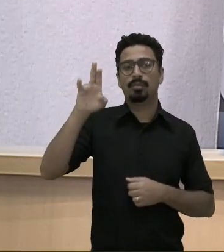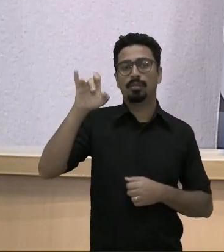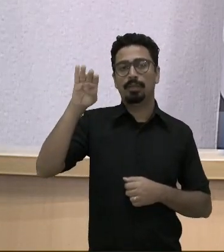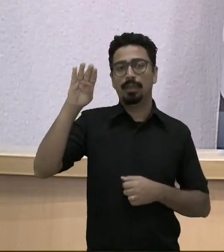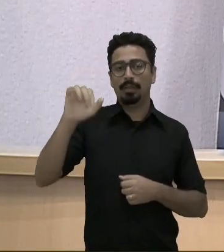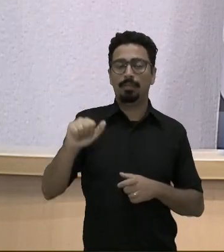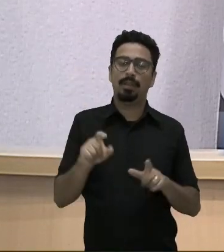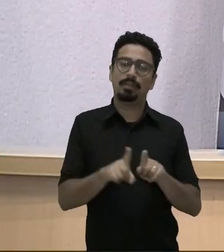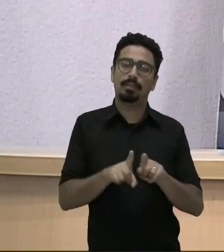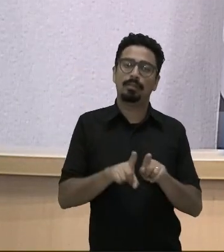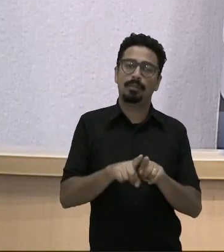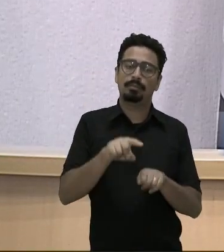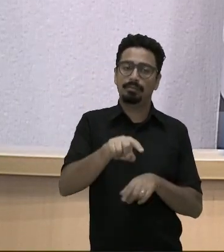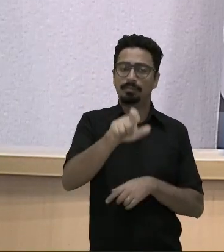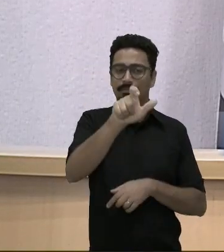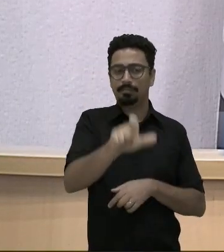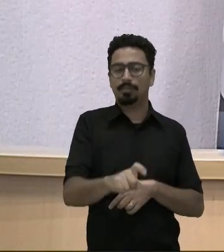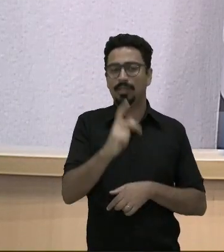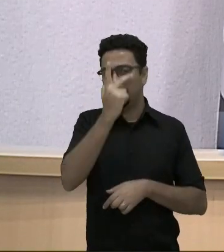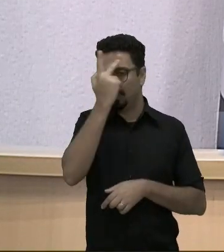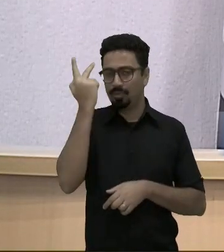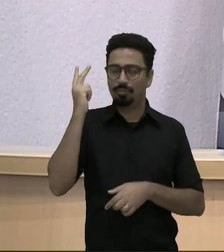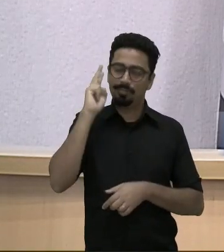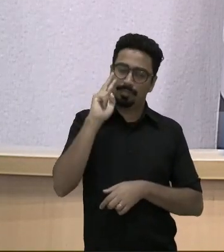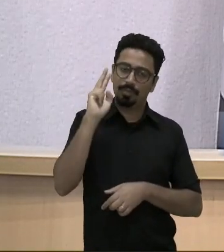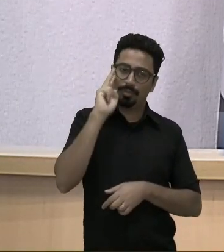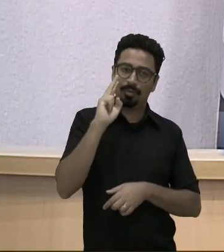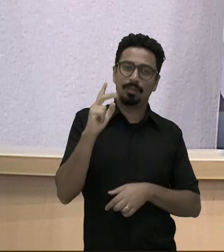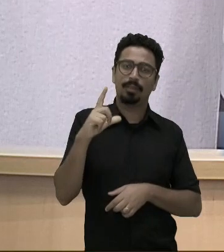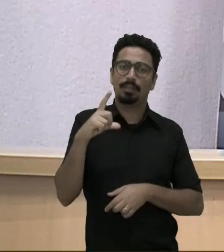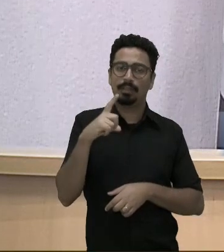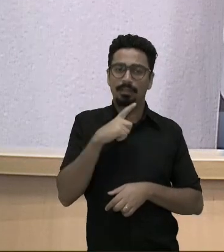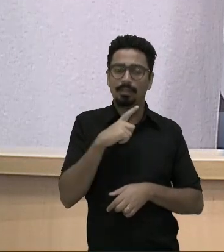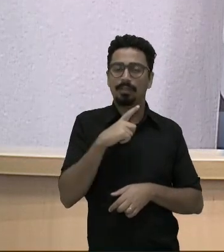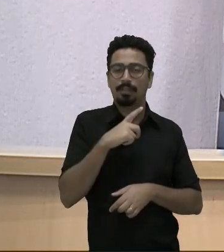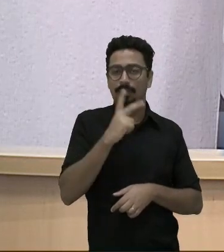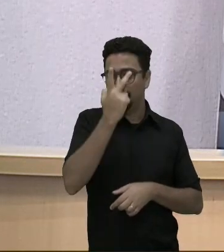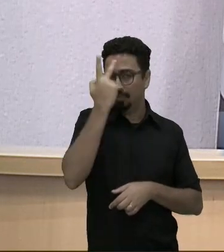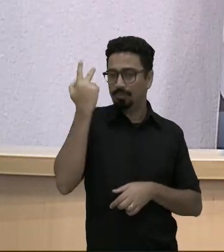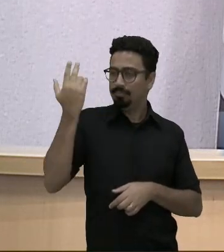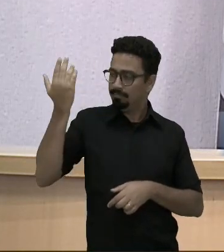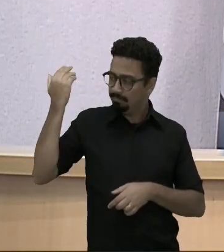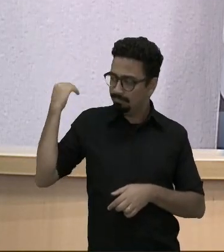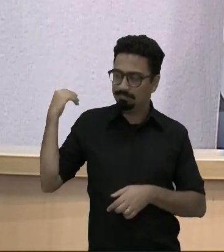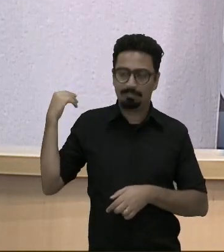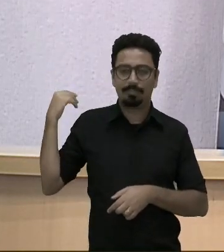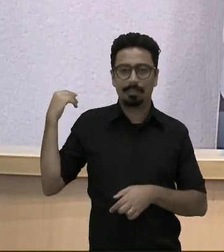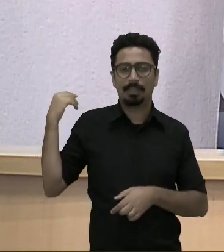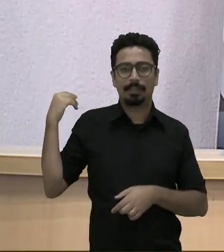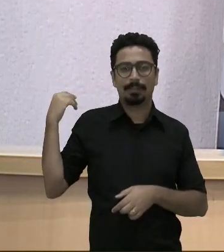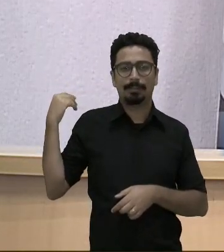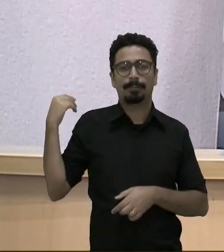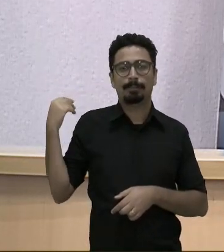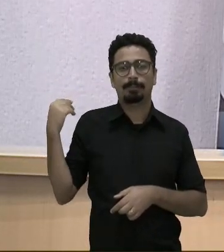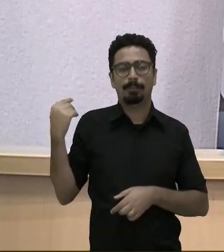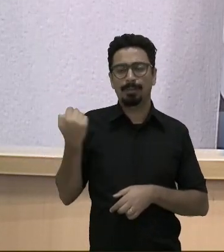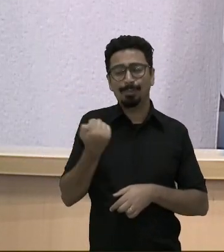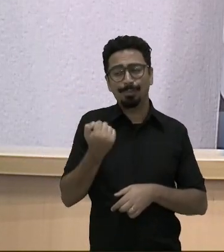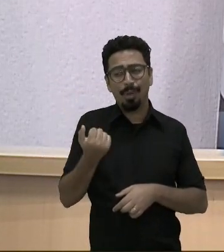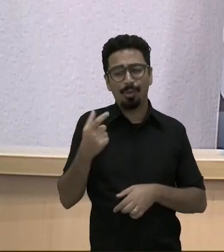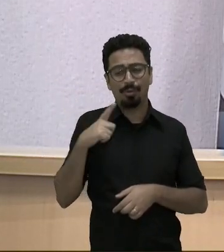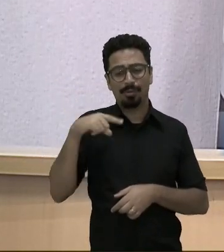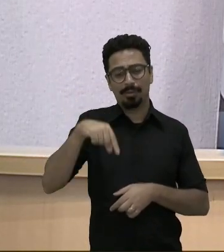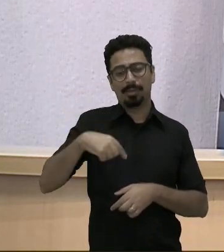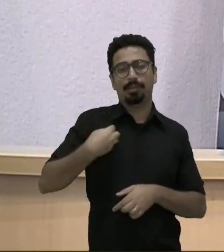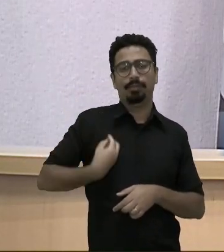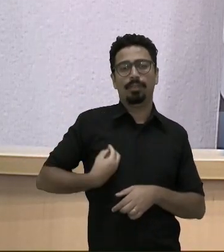É uma pessoa assim que nós temos histórias das pessoas que já foram. São poucos que tem aqui em Taubaté